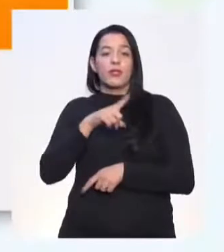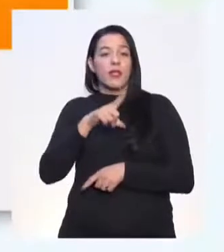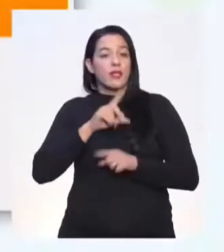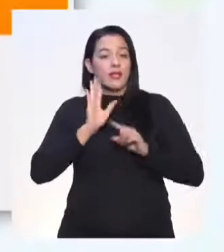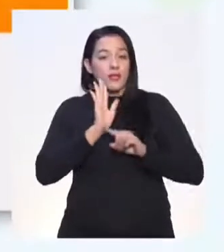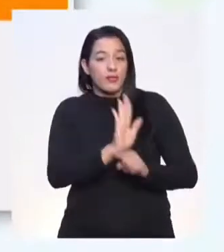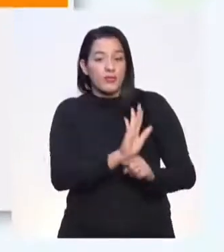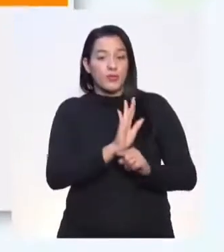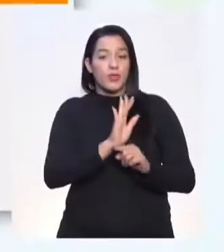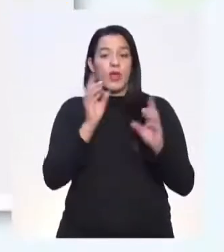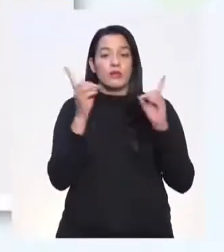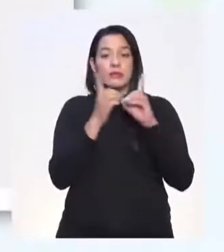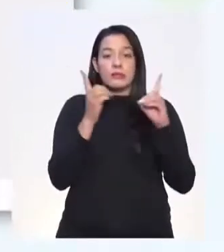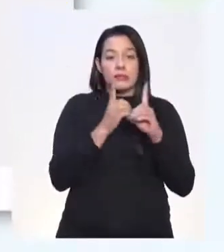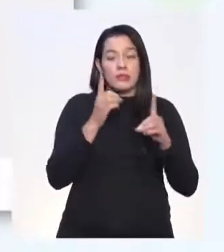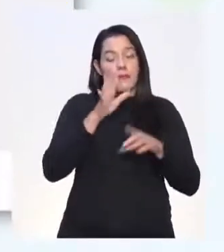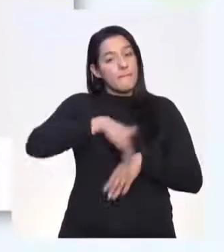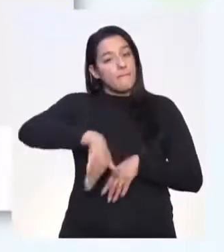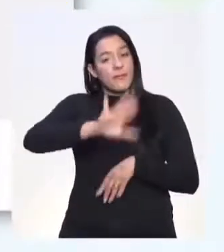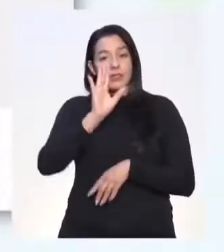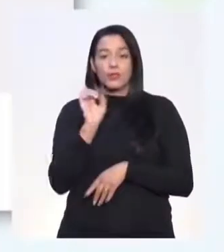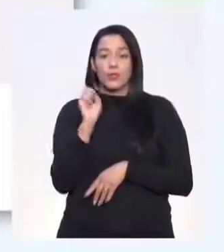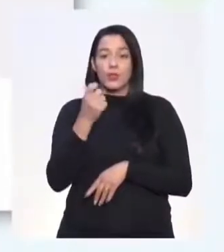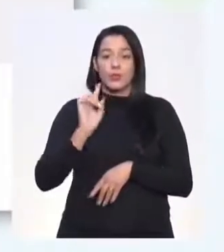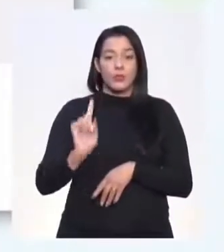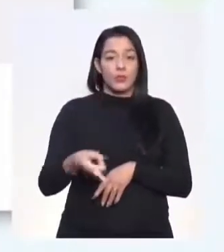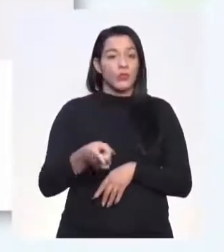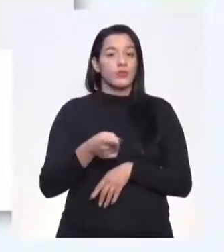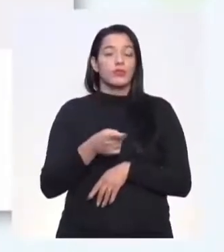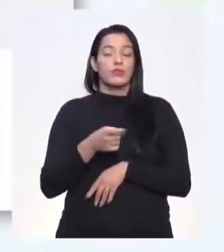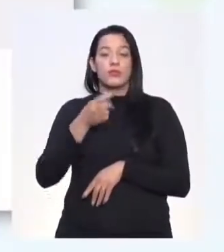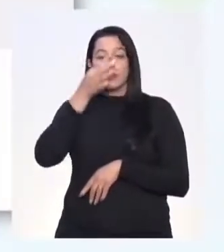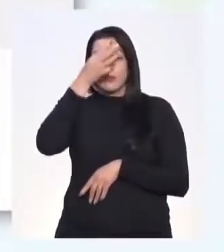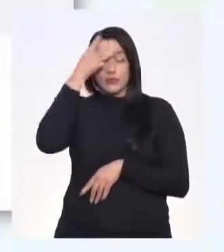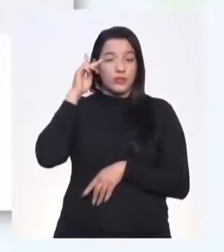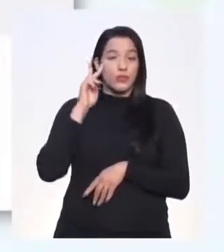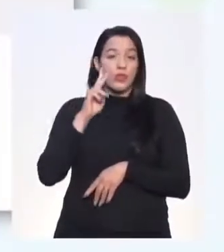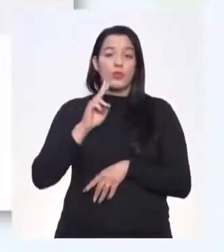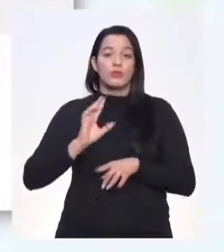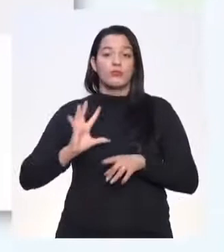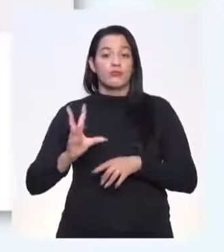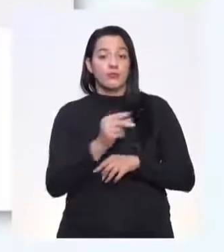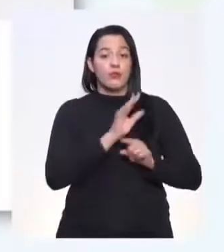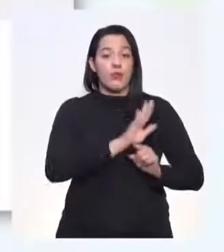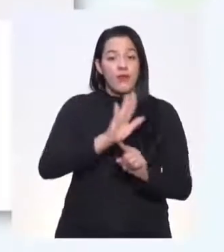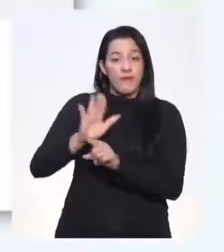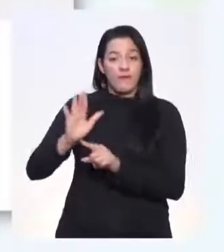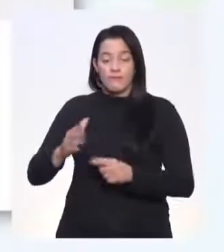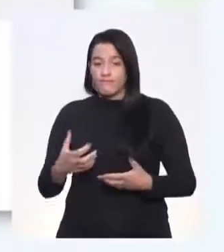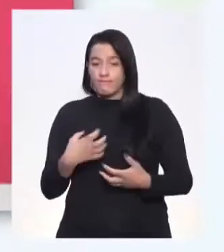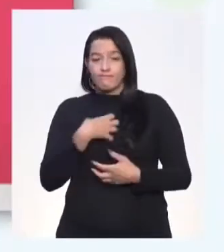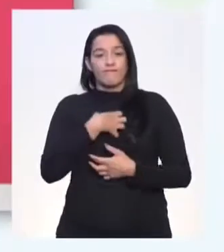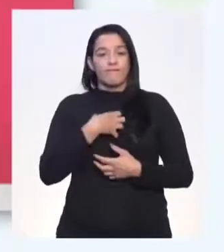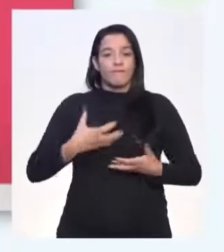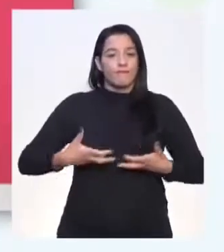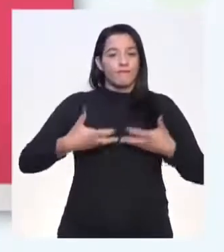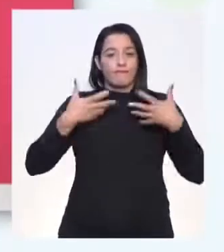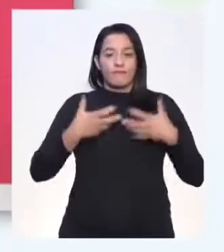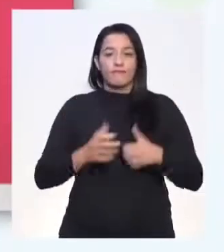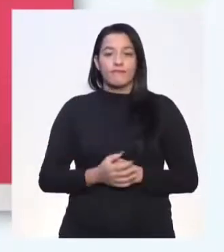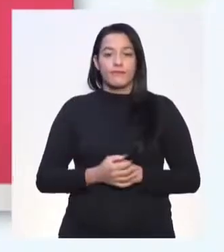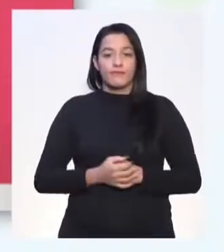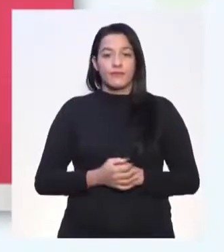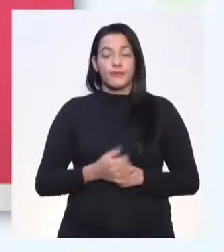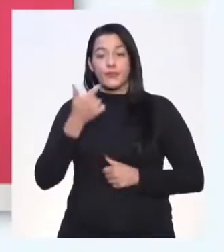atender mais de 8 milhões de pessoas nesses 4 anos que ela está operacional. Isso é sensacional, isso deixa um legado muito grande. Outra